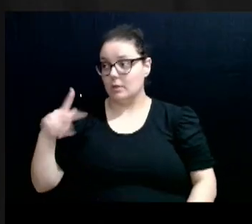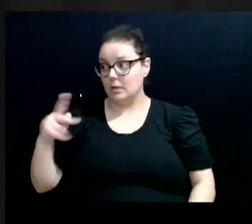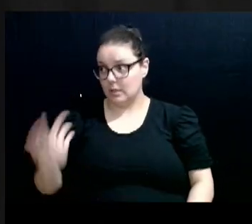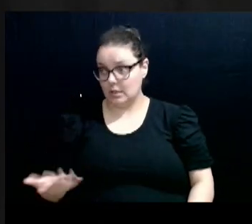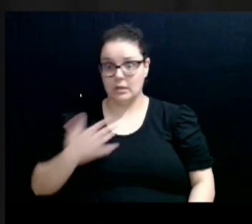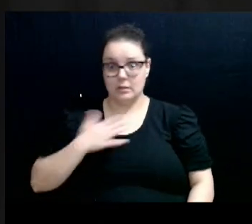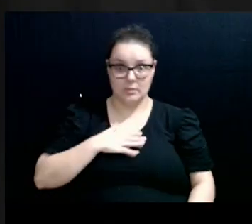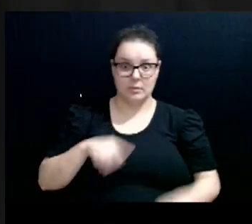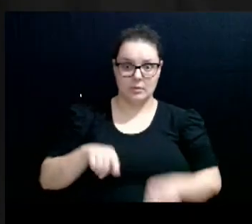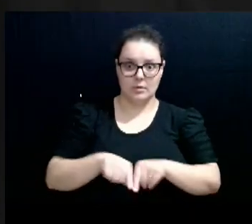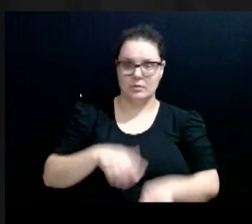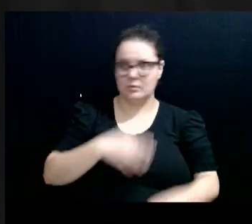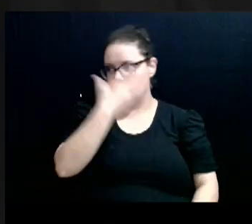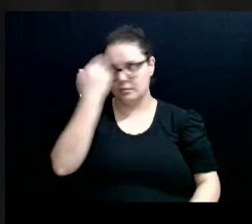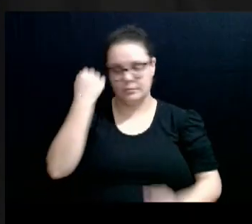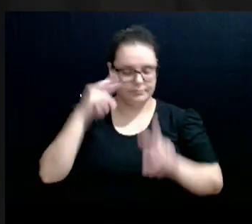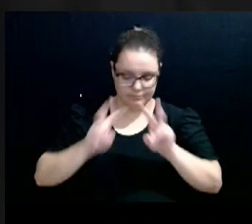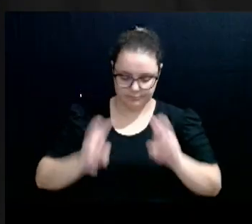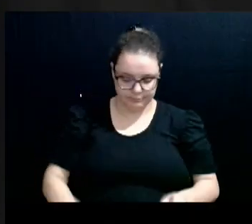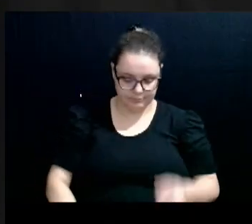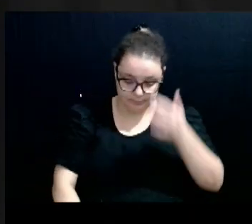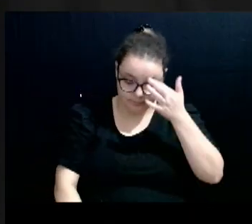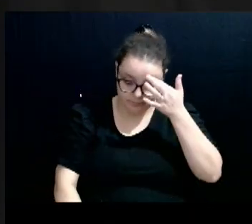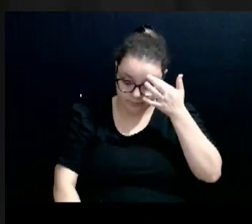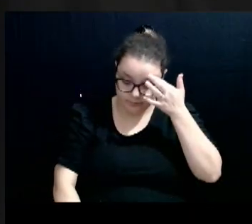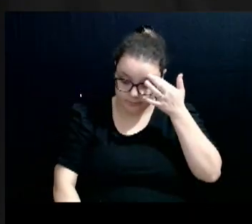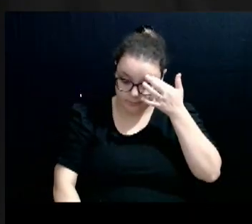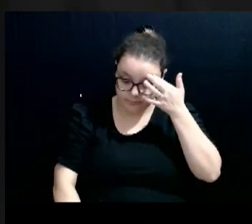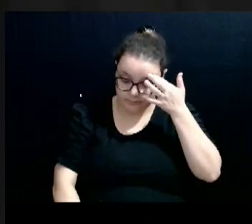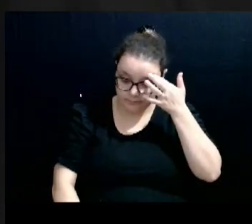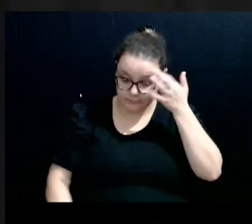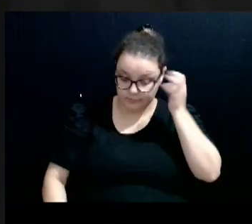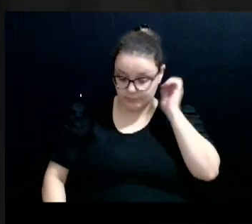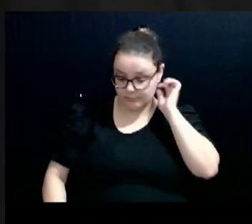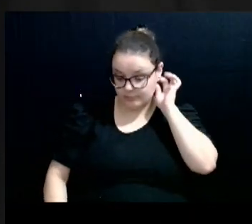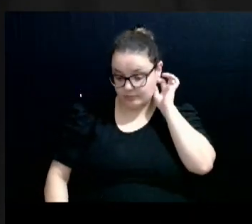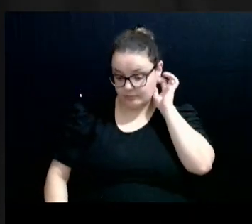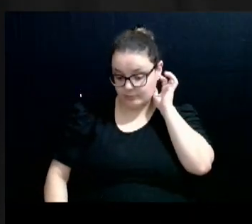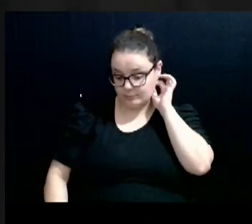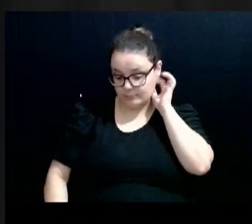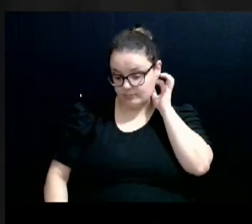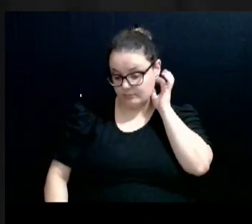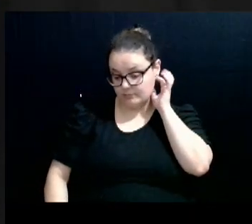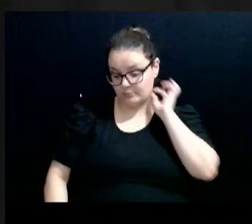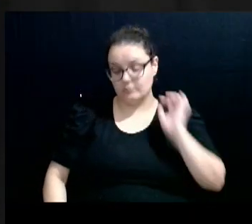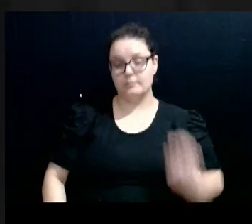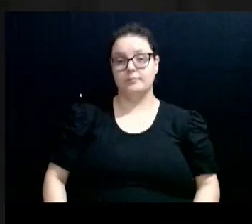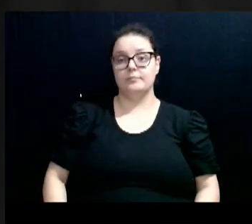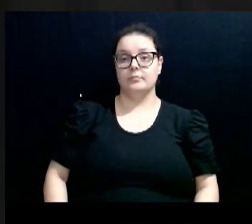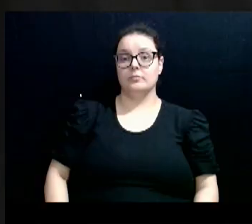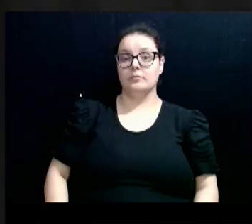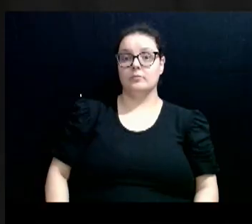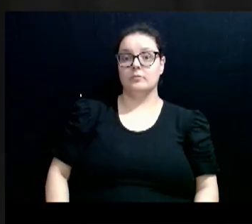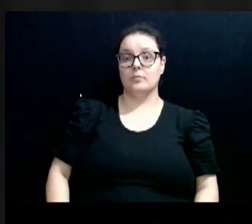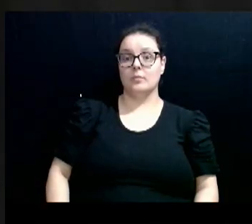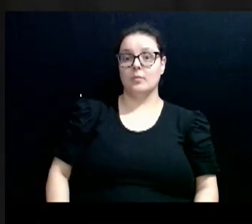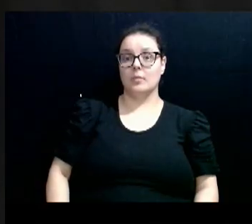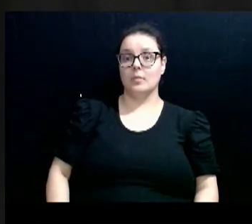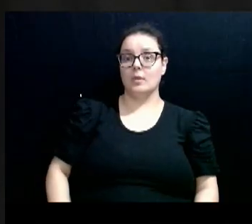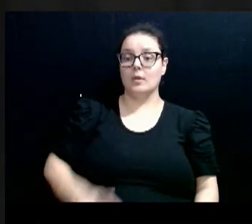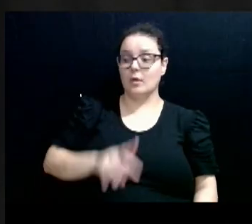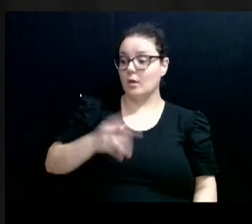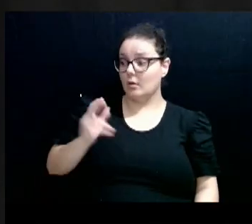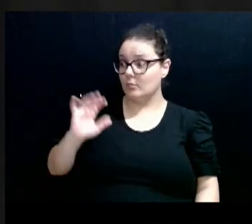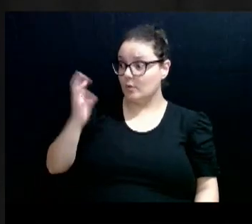assunto. Aí ela que viu, porque eu nem acompanhei mais, ela viu e falou, saiu sua transferência para a